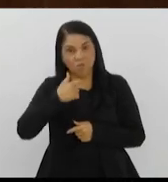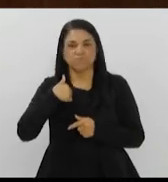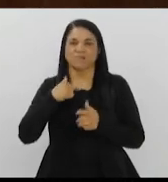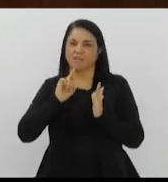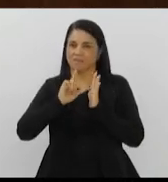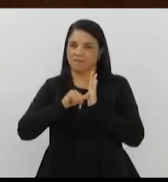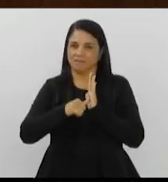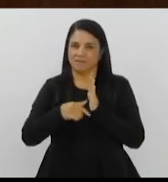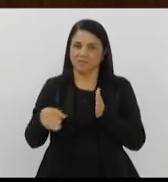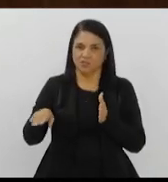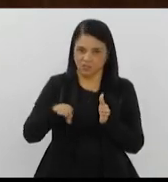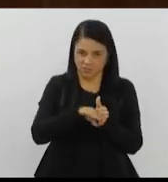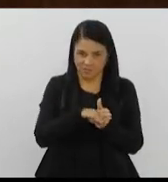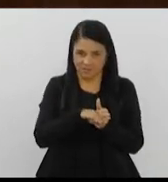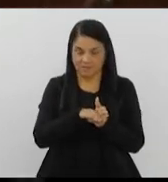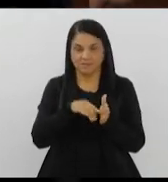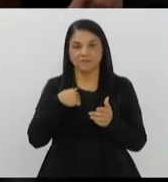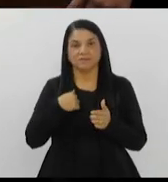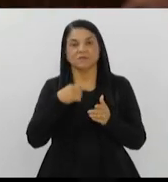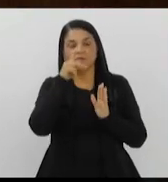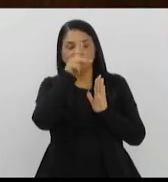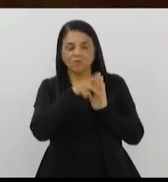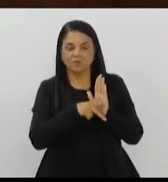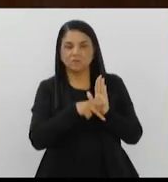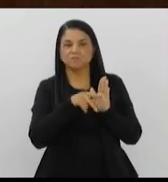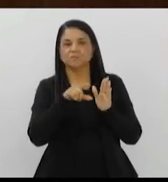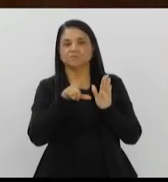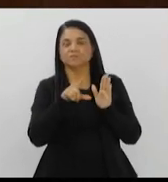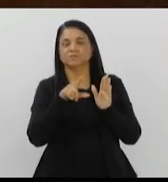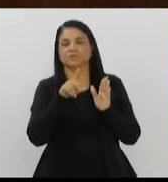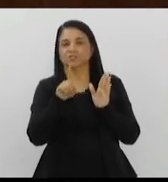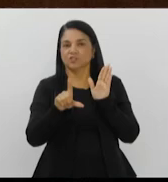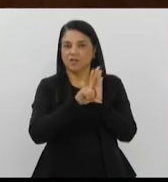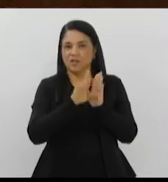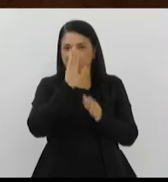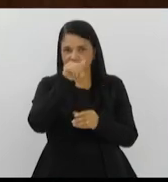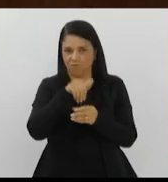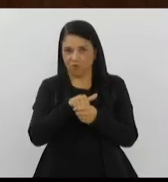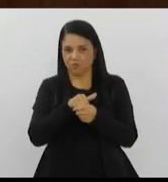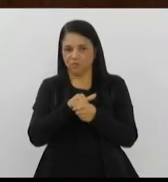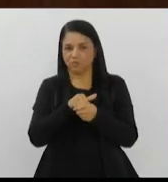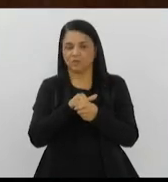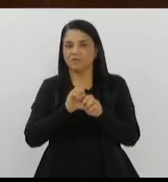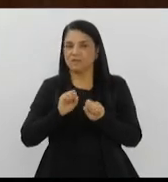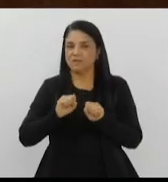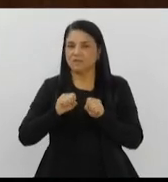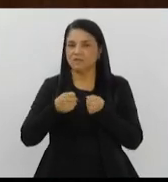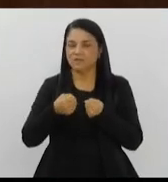atrasei. Então, teve a votação do projeto que trata da defesa sanitária.